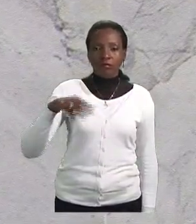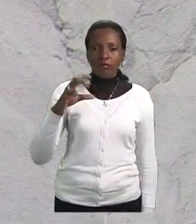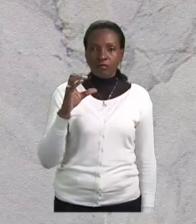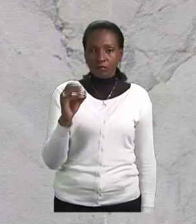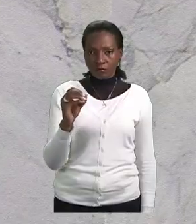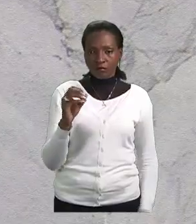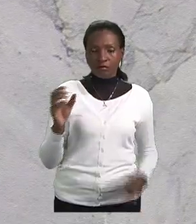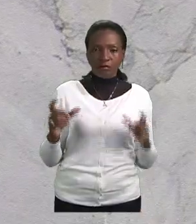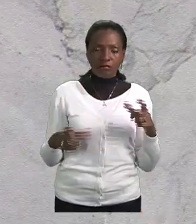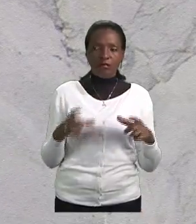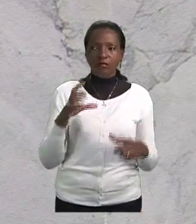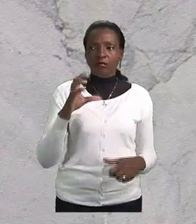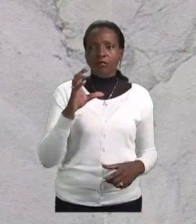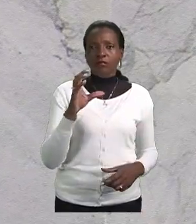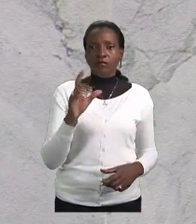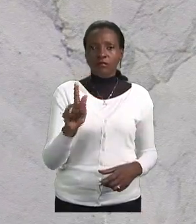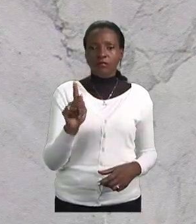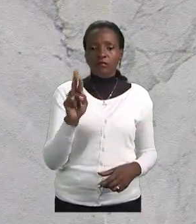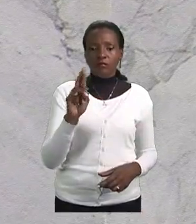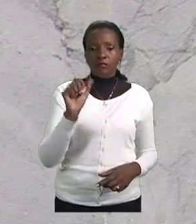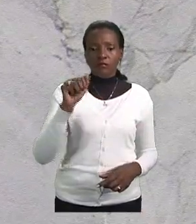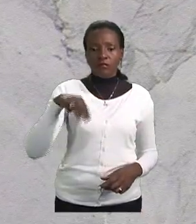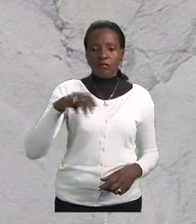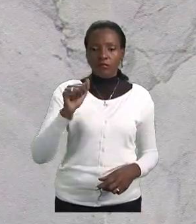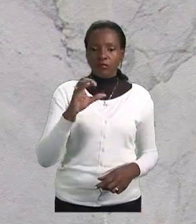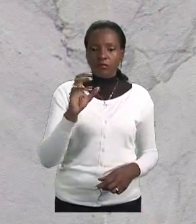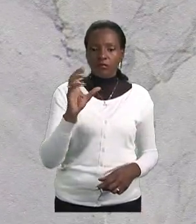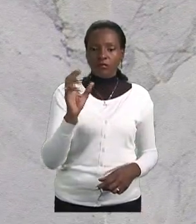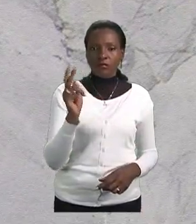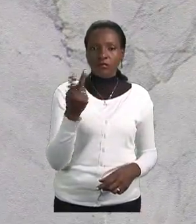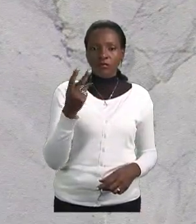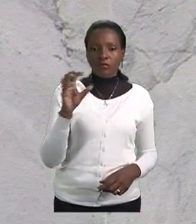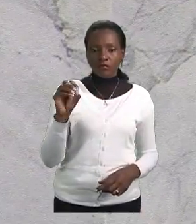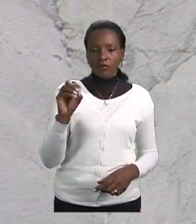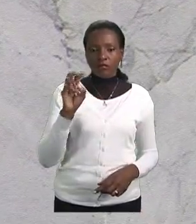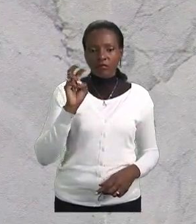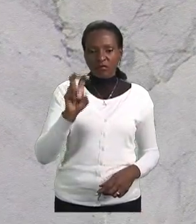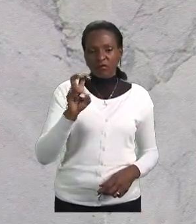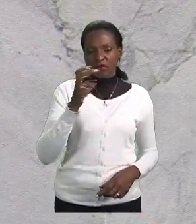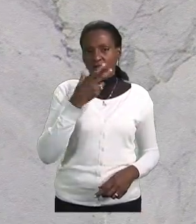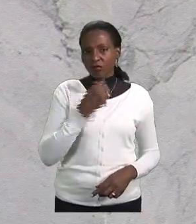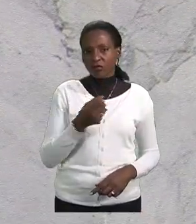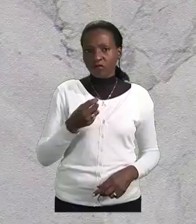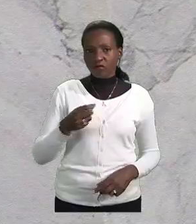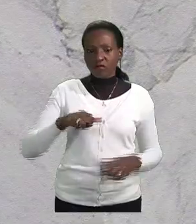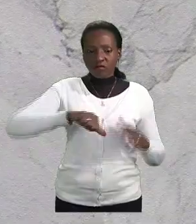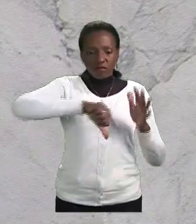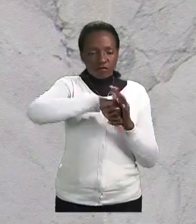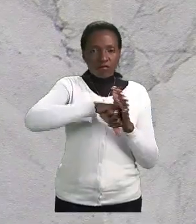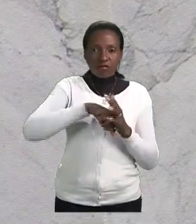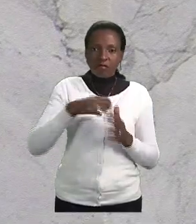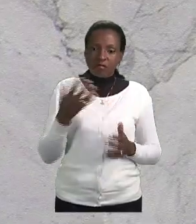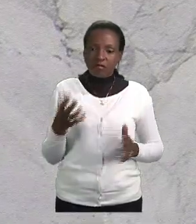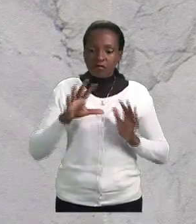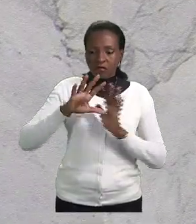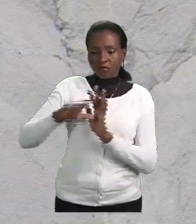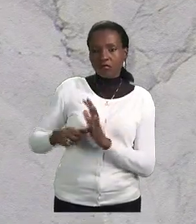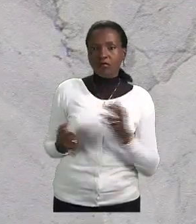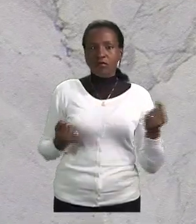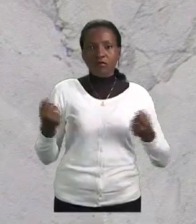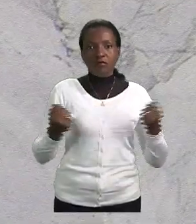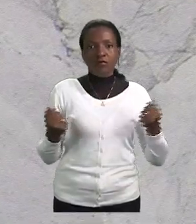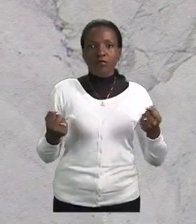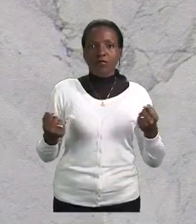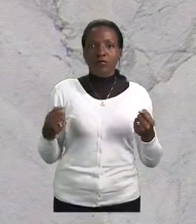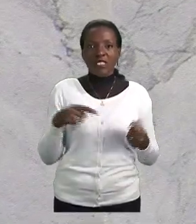criminosos armados que queriam levar o carro e ele não aceitou